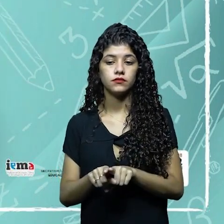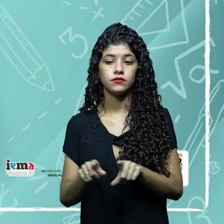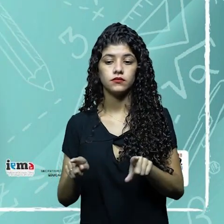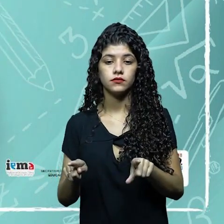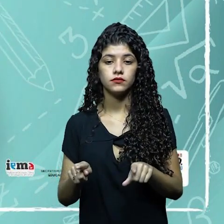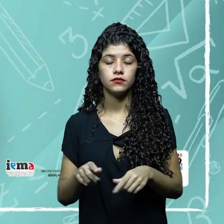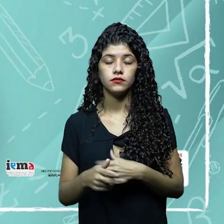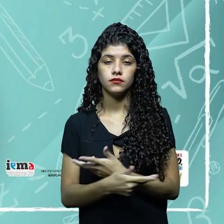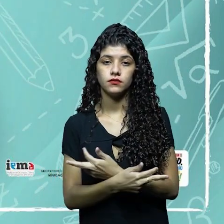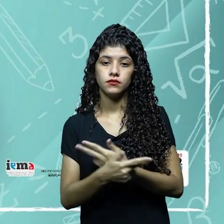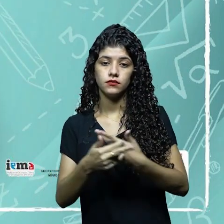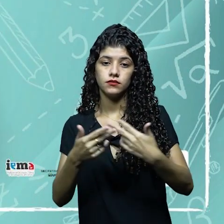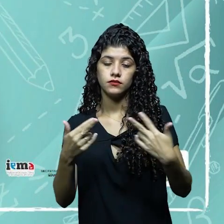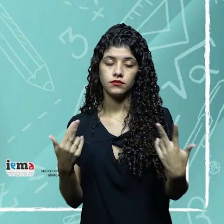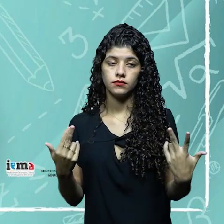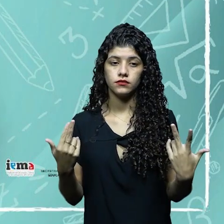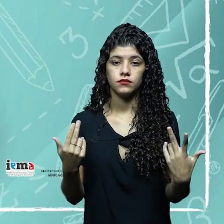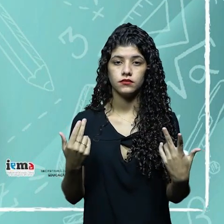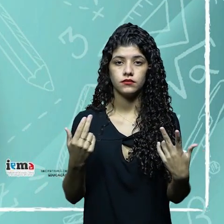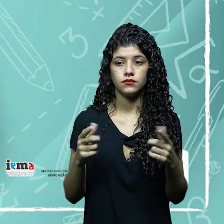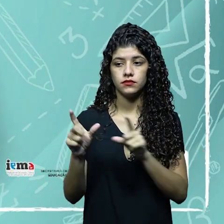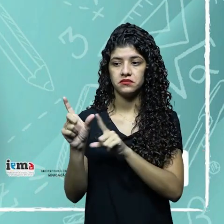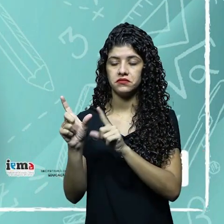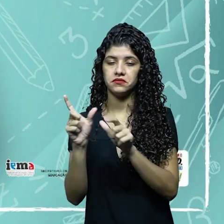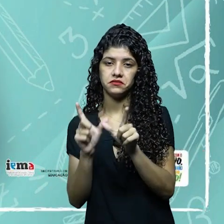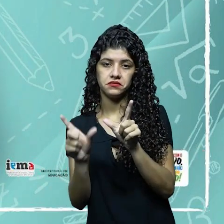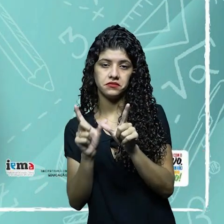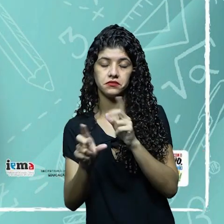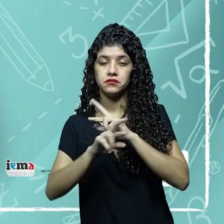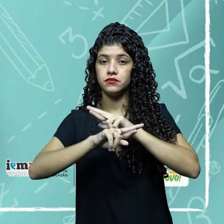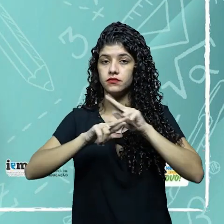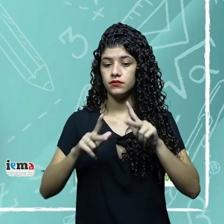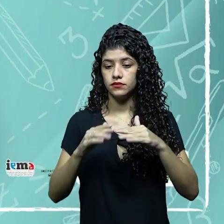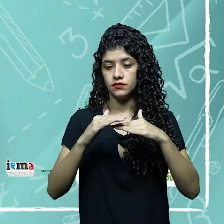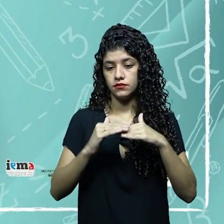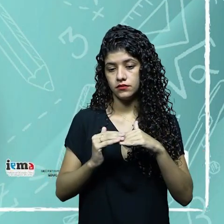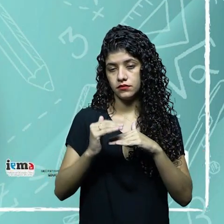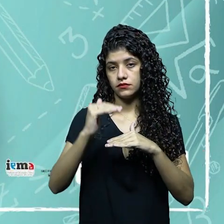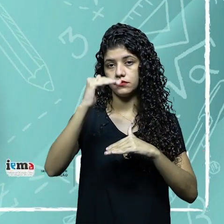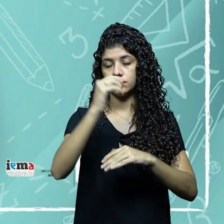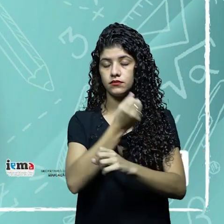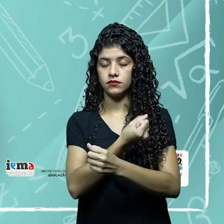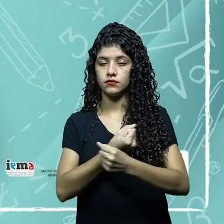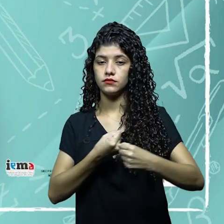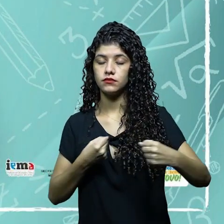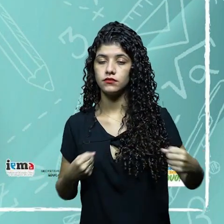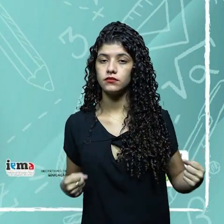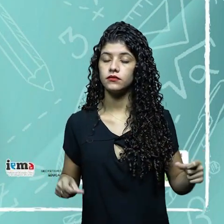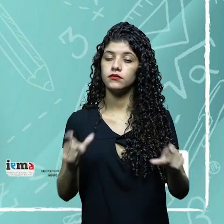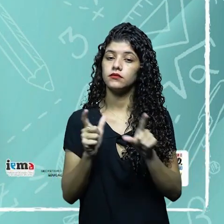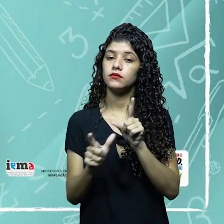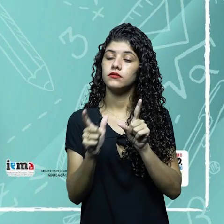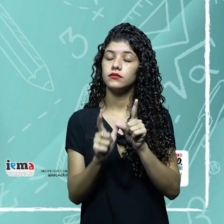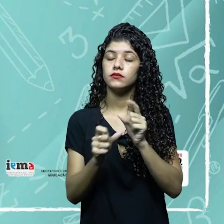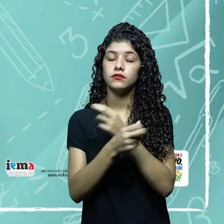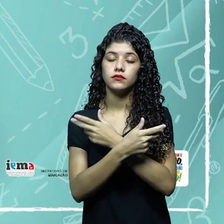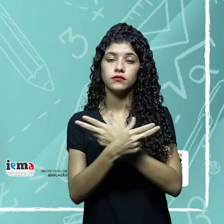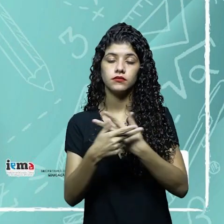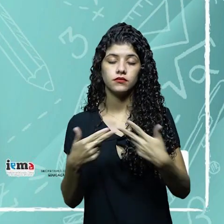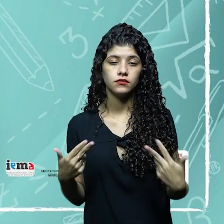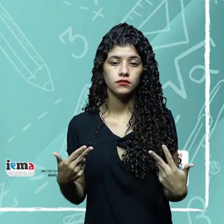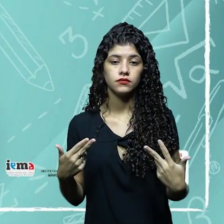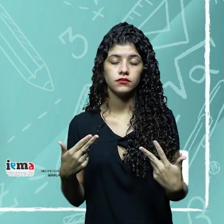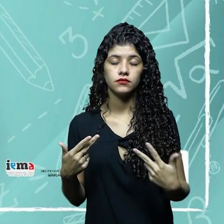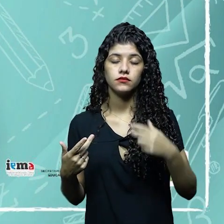colocar como vários tipos de fontes, alturas da letra. Aqui você pode configurar